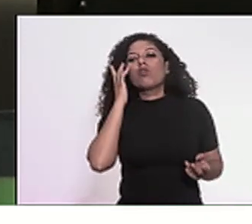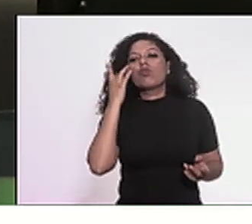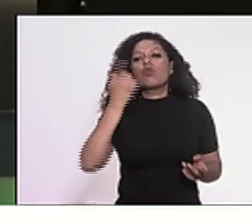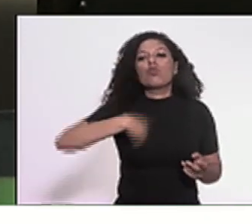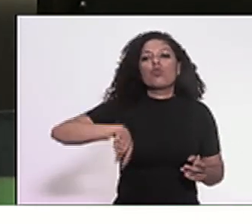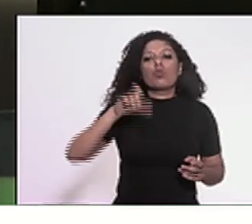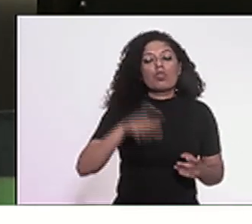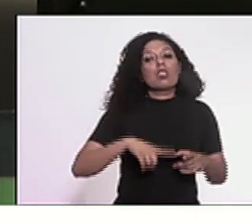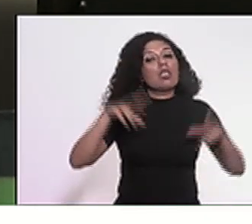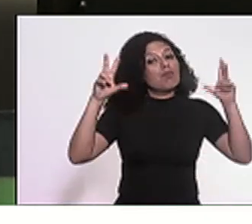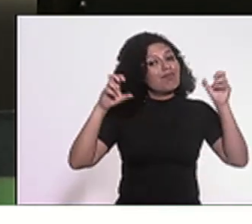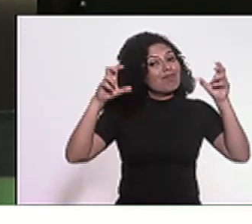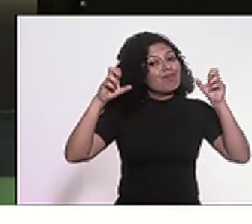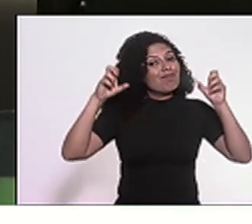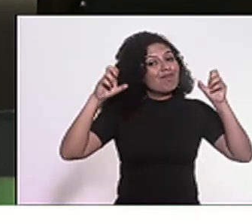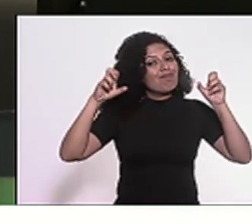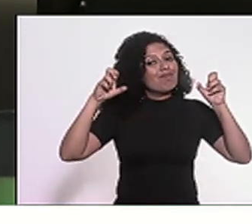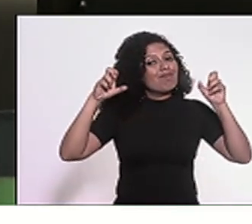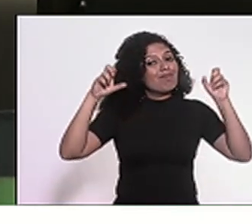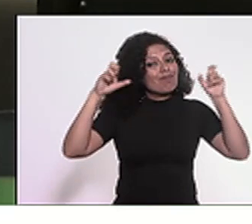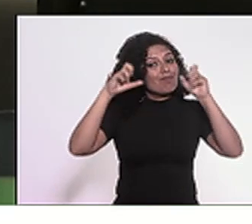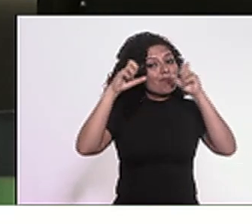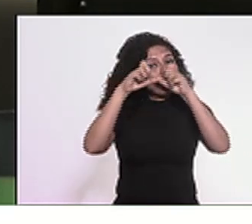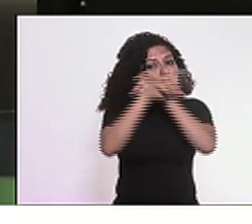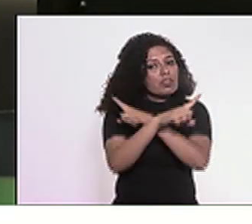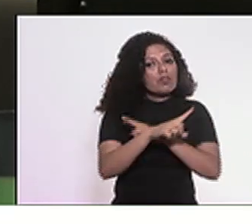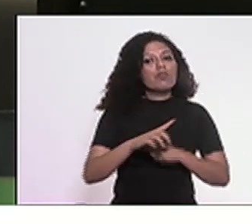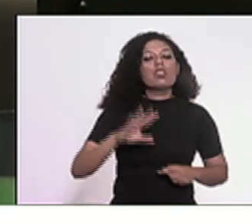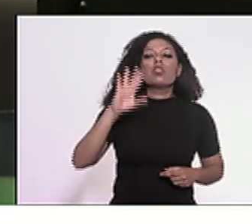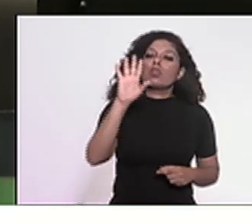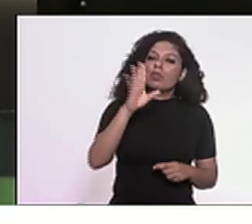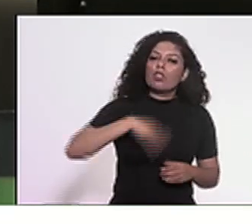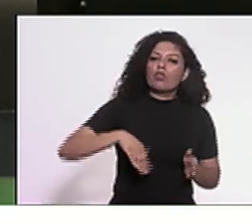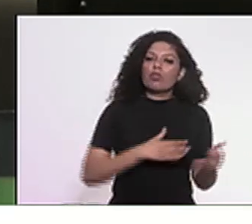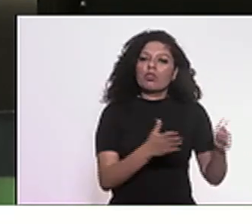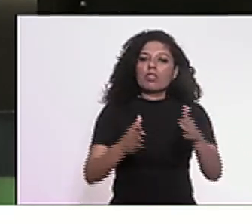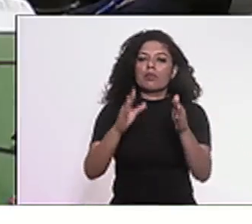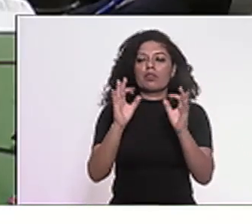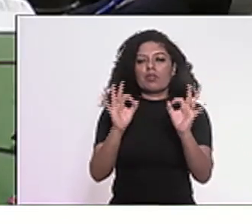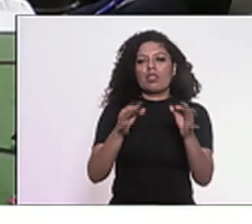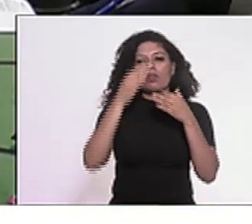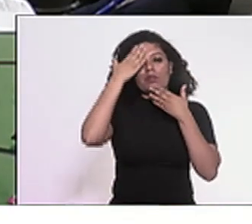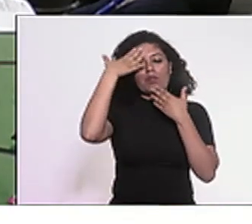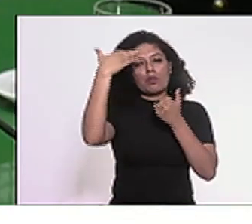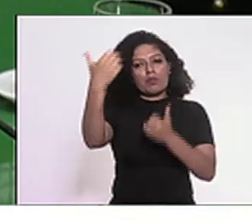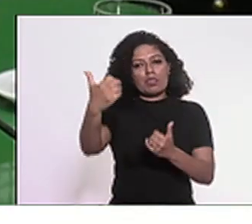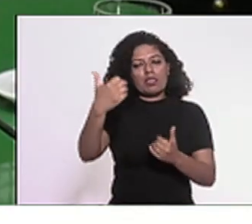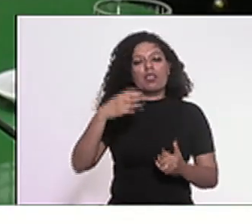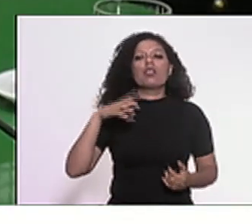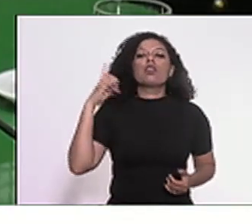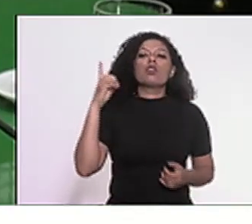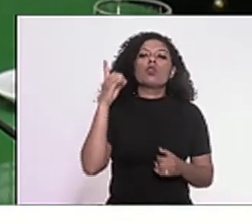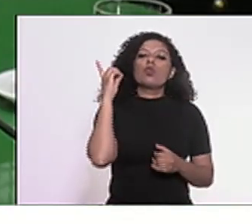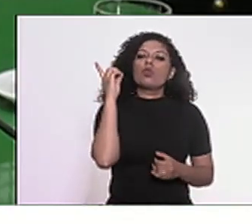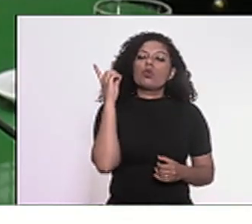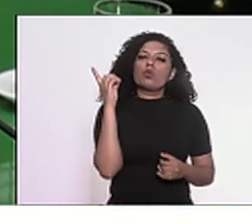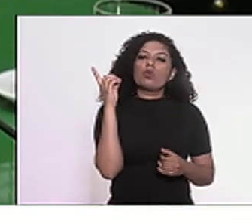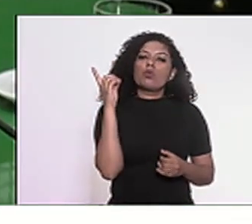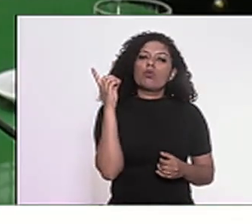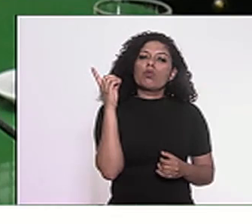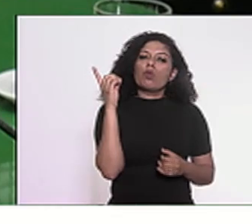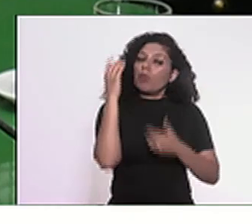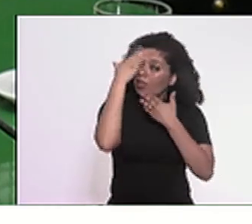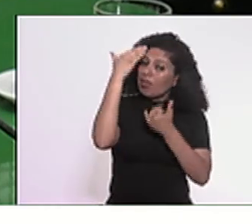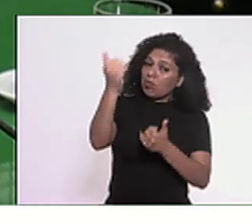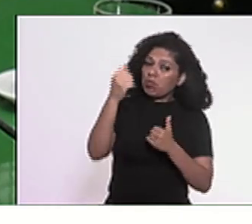é uma questão bem complexa, mas que estamos no caminho certo. Então, é isso. Muito obrigada. Muito obrigado, doutora Rebeca. De fato,